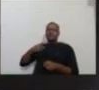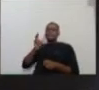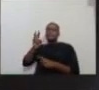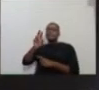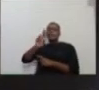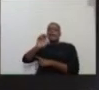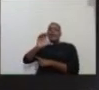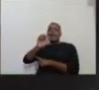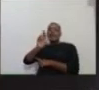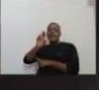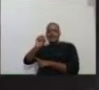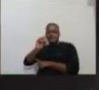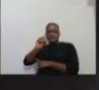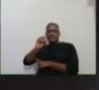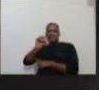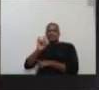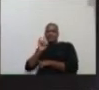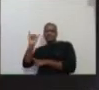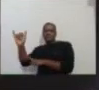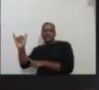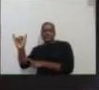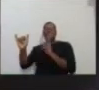recado e começaram a dizer: